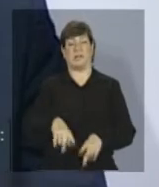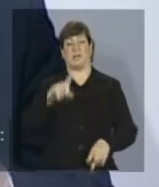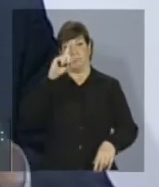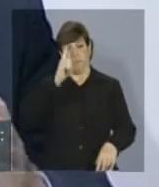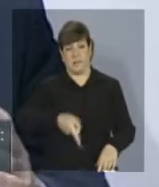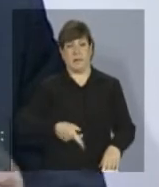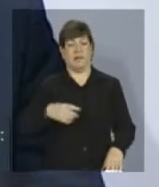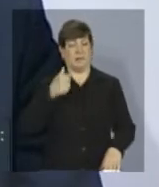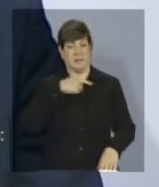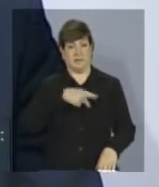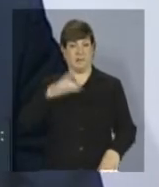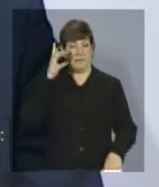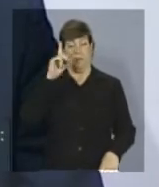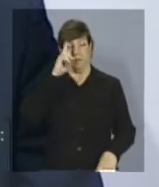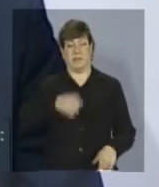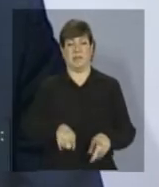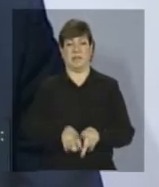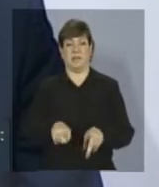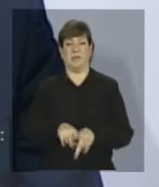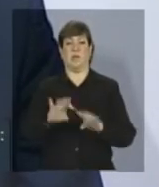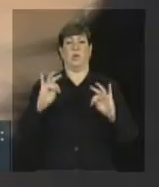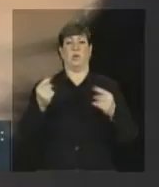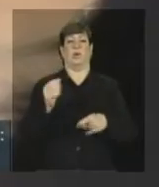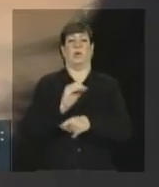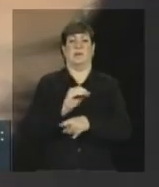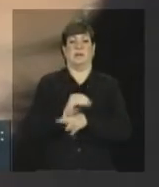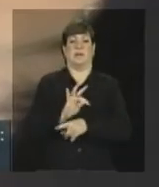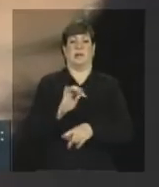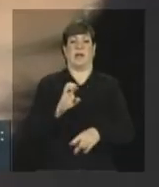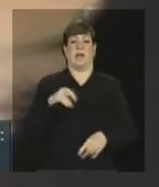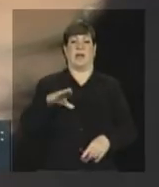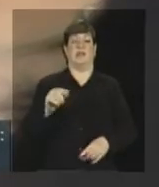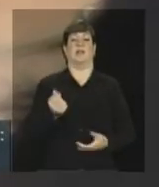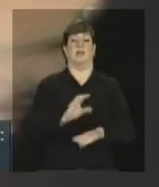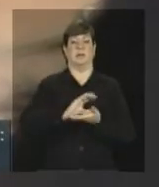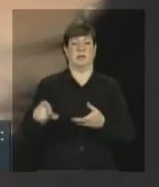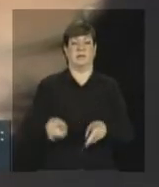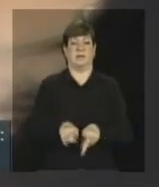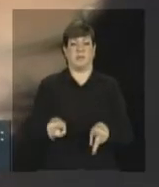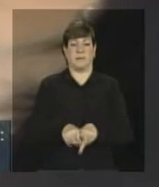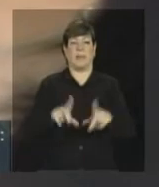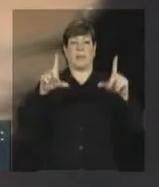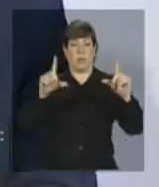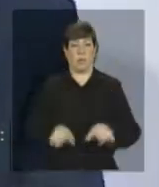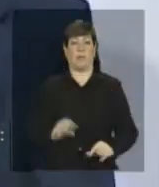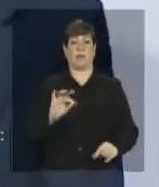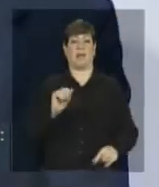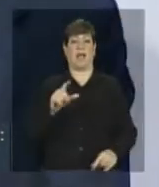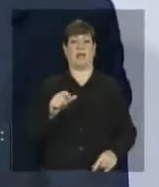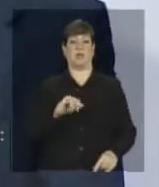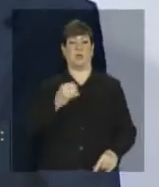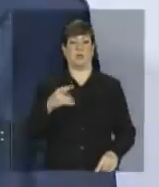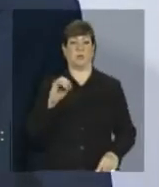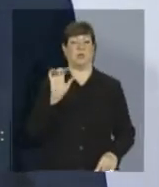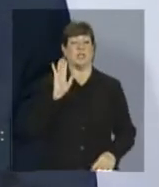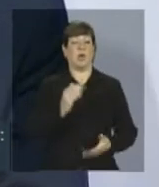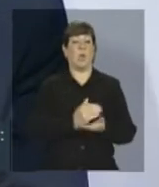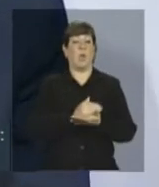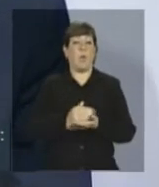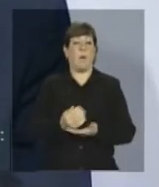liberação de todos os recursos previstos para assistência técnica, determinou também a redução da taxa de juros já no início do